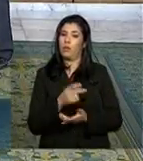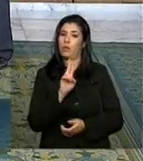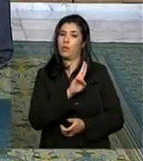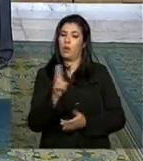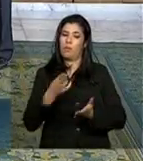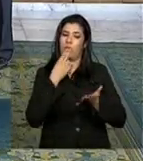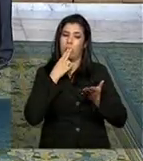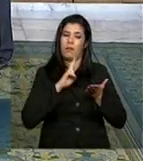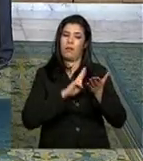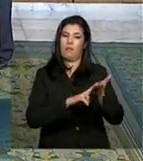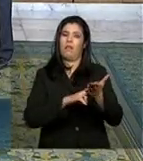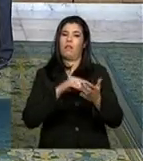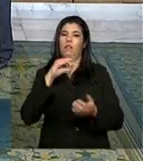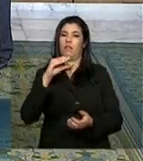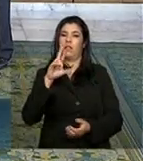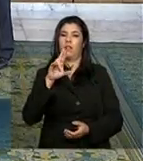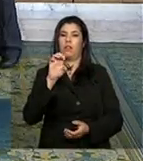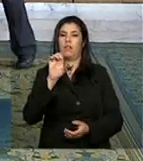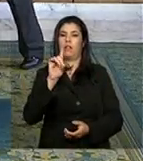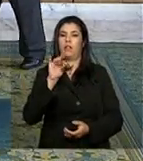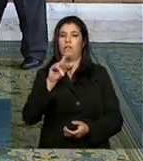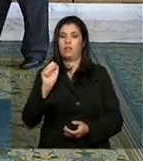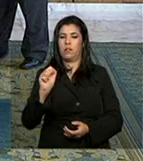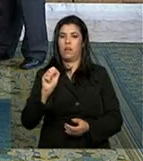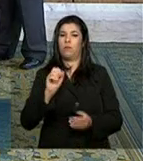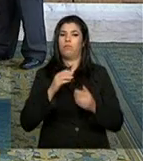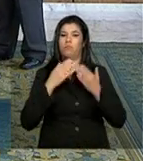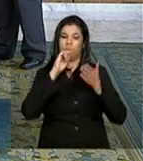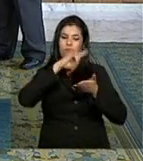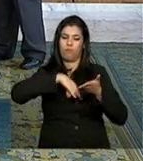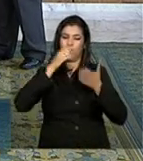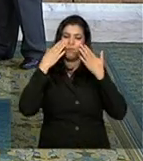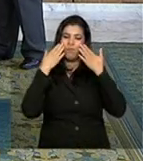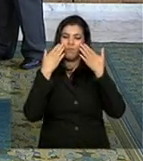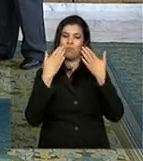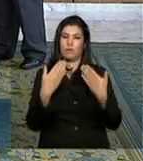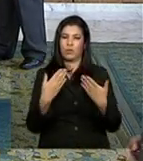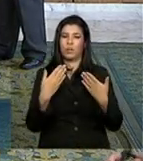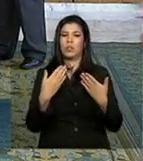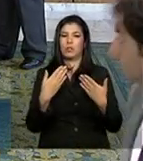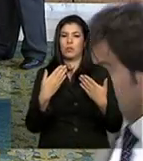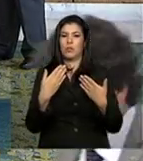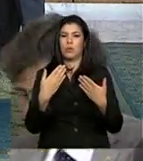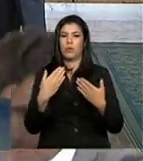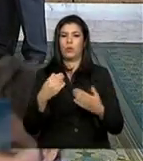credenciais, o chefe de Estado do país de origem